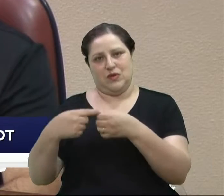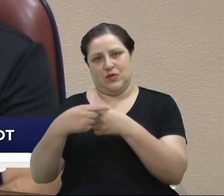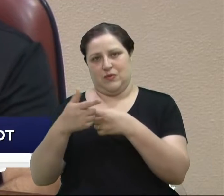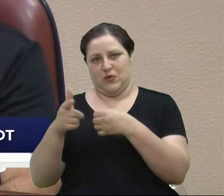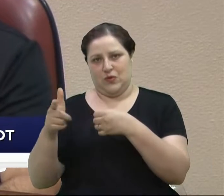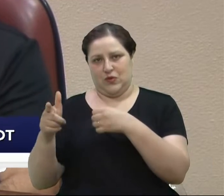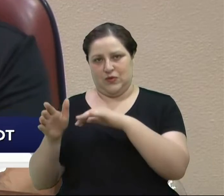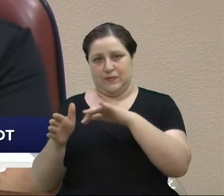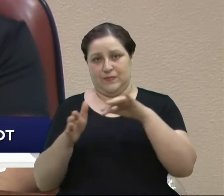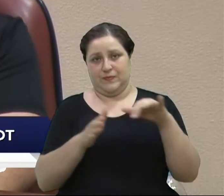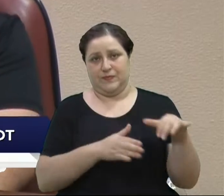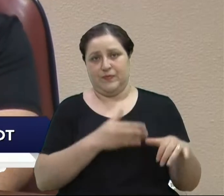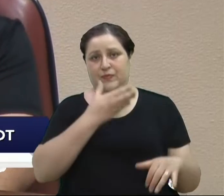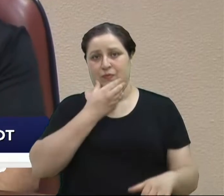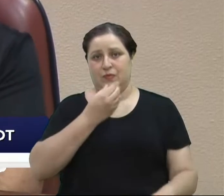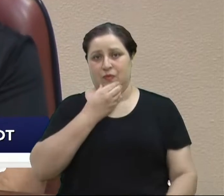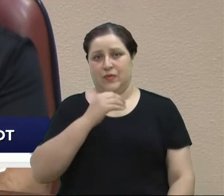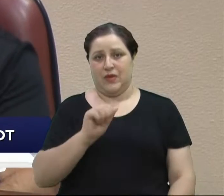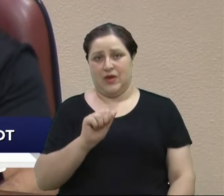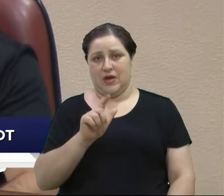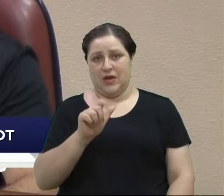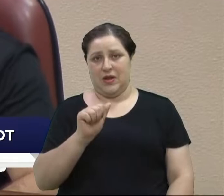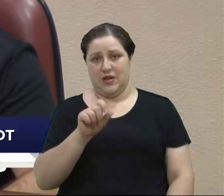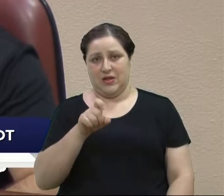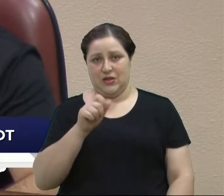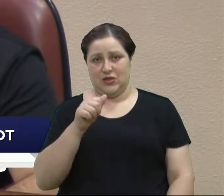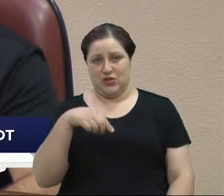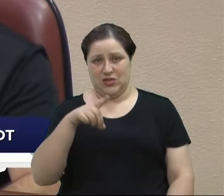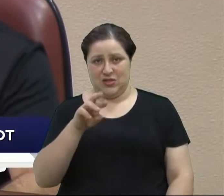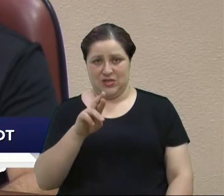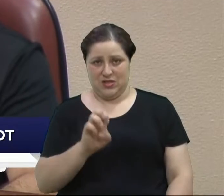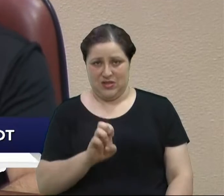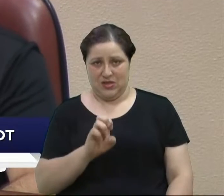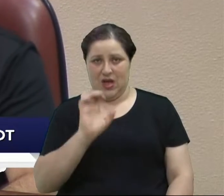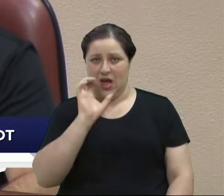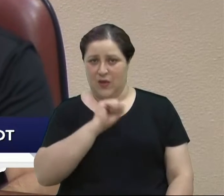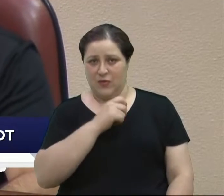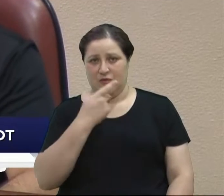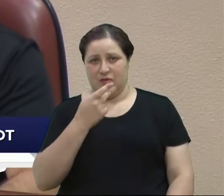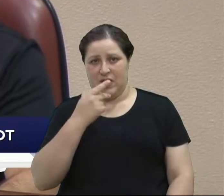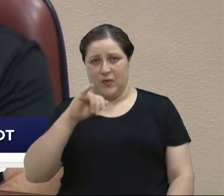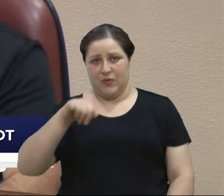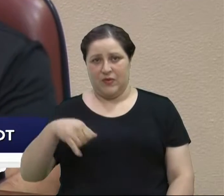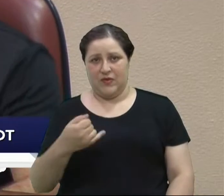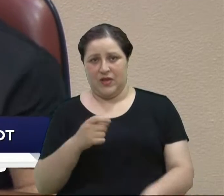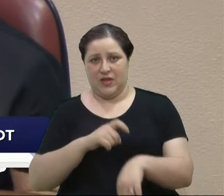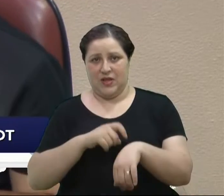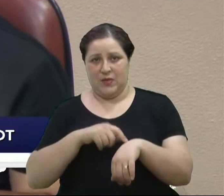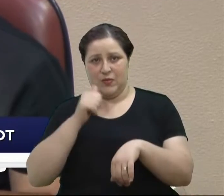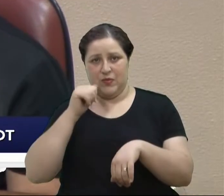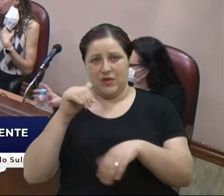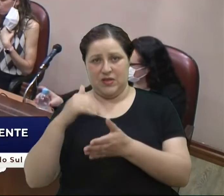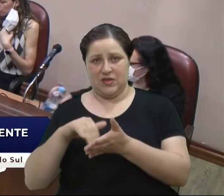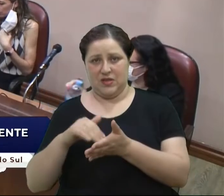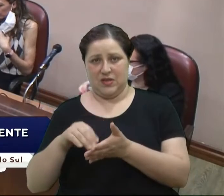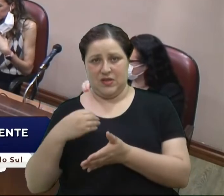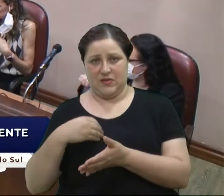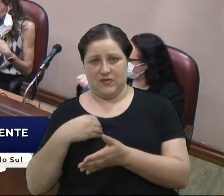Se pudesse ser bem objetivo para a gente aproveitar o tempo que a secretária vai ficar aqui e ouvir os vereadores.